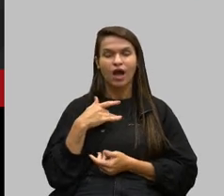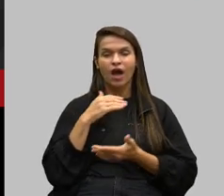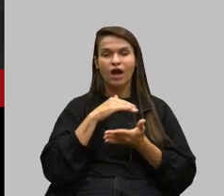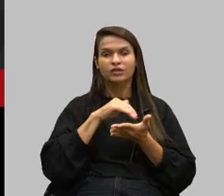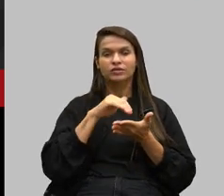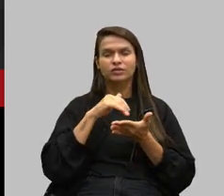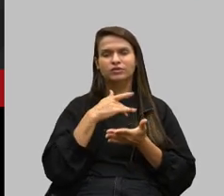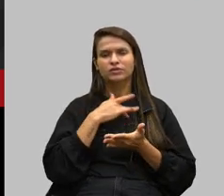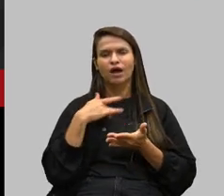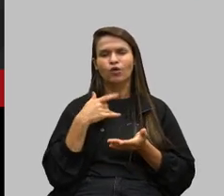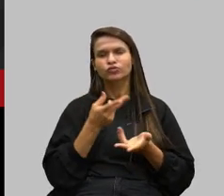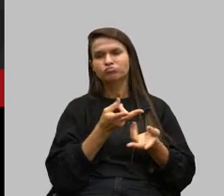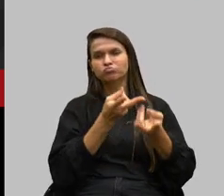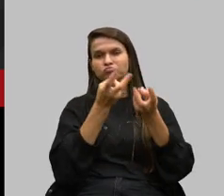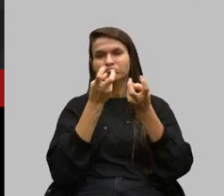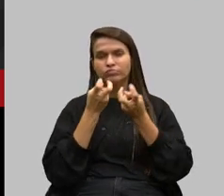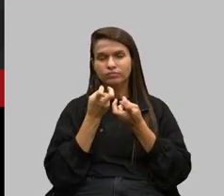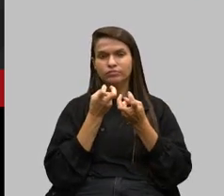saúde